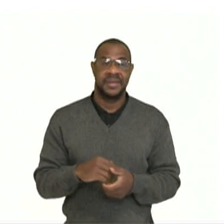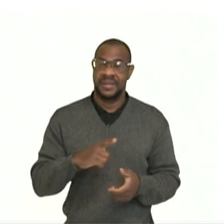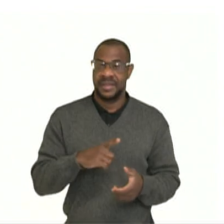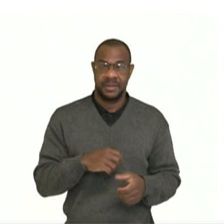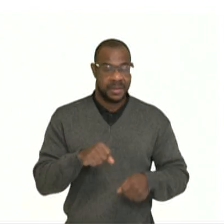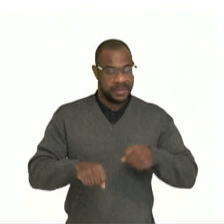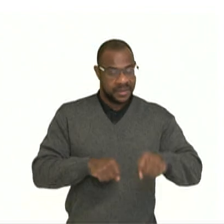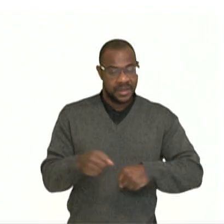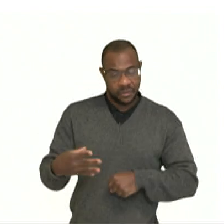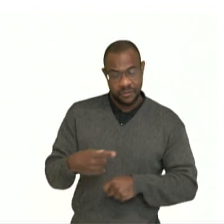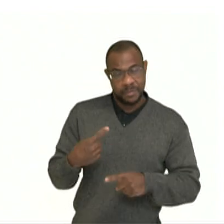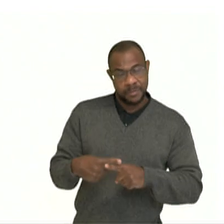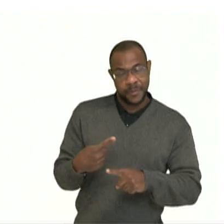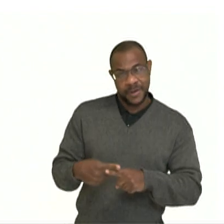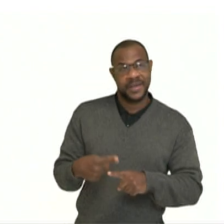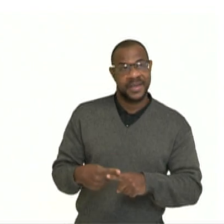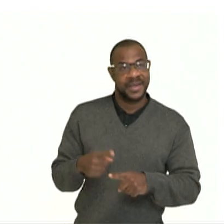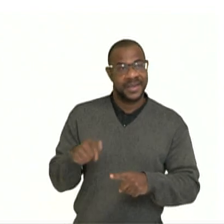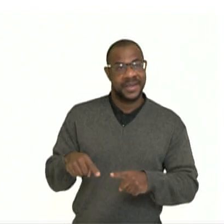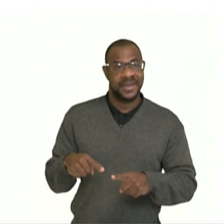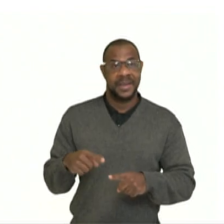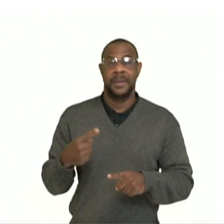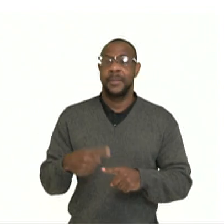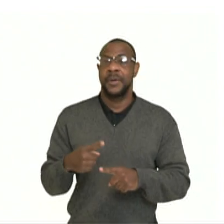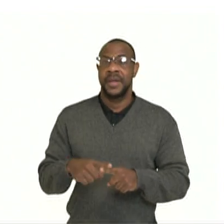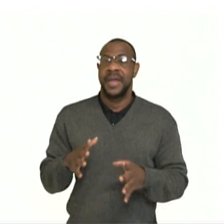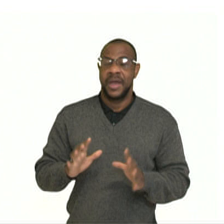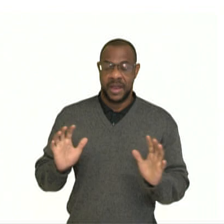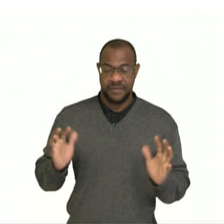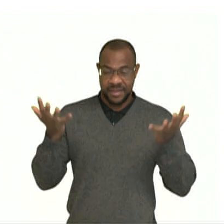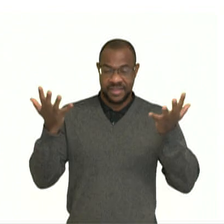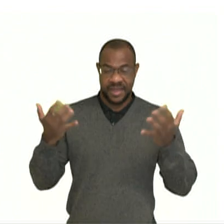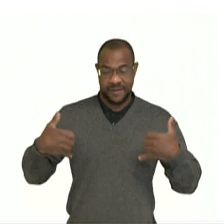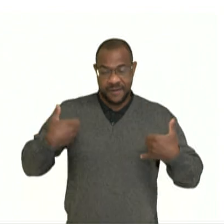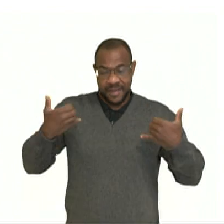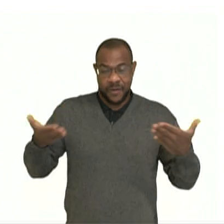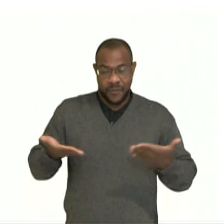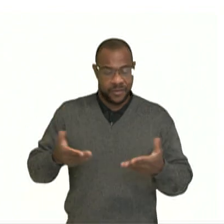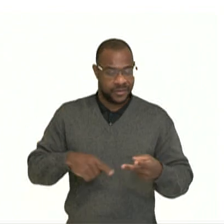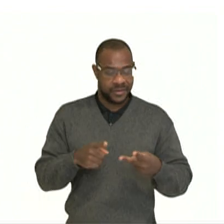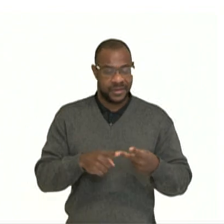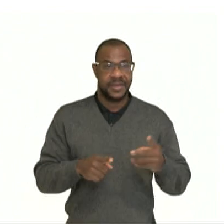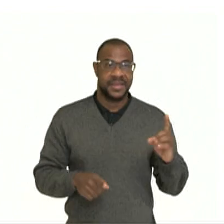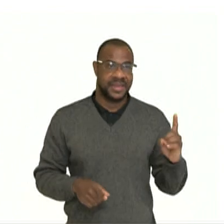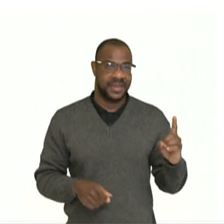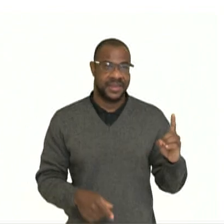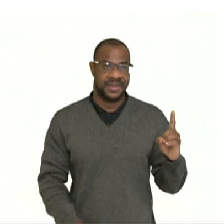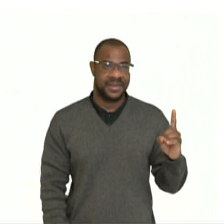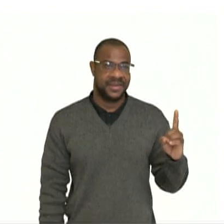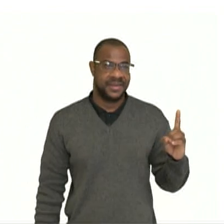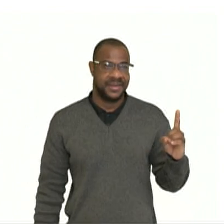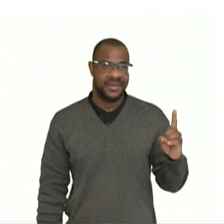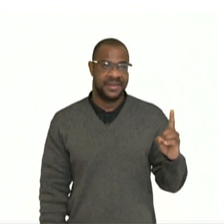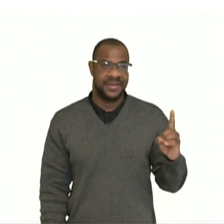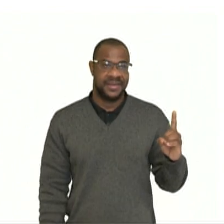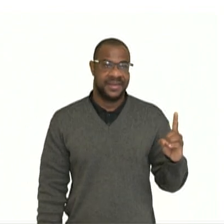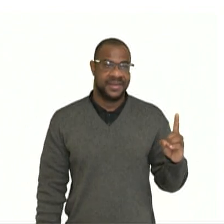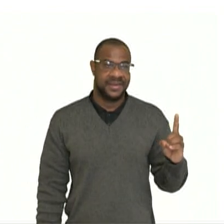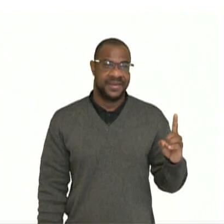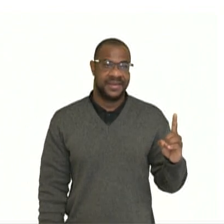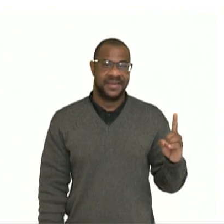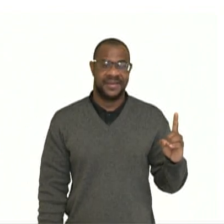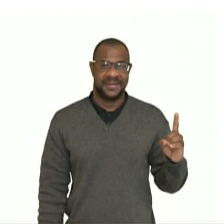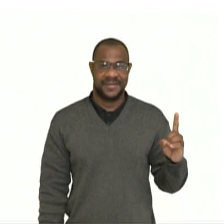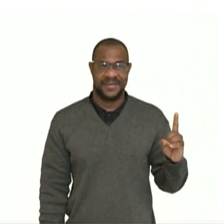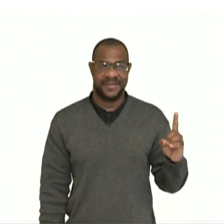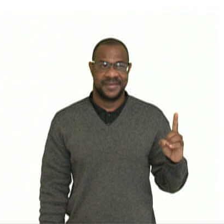nova porque é o aniversário hoje. E na letra D, Peter and Jack like skateboarding. These